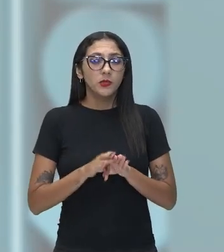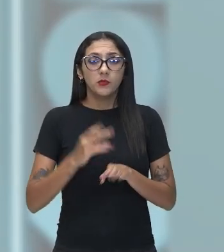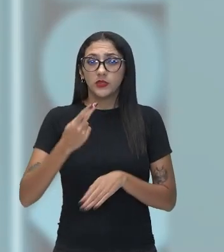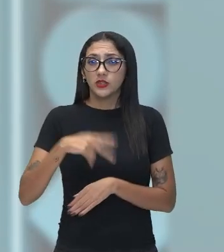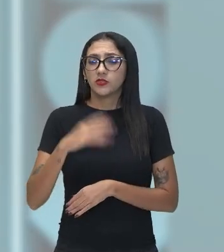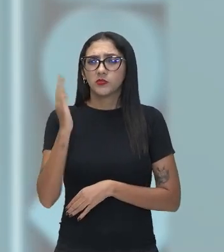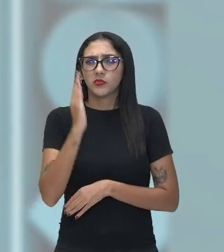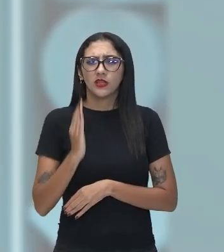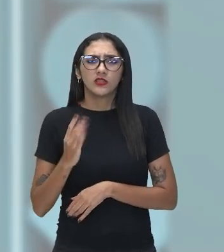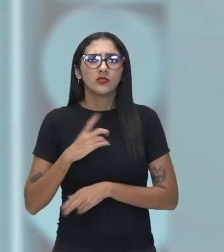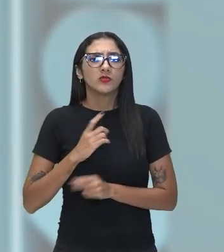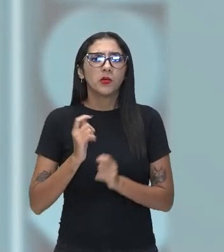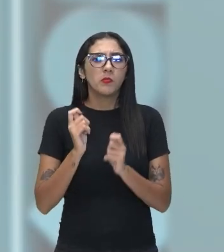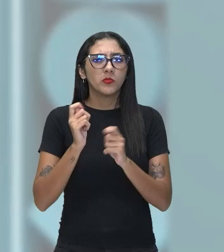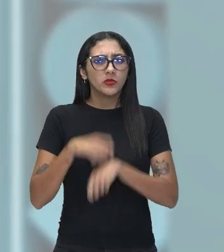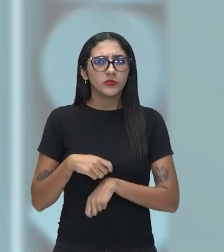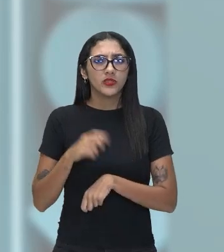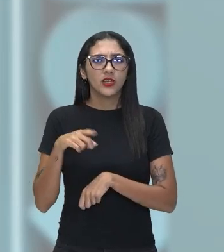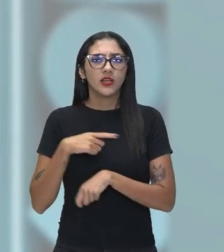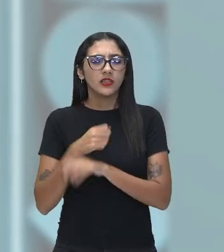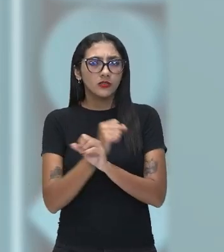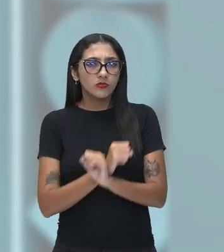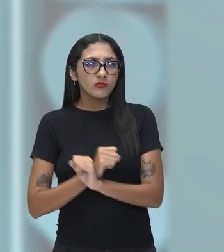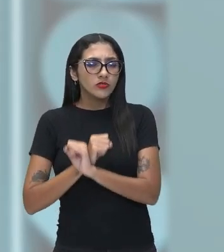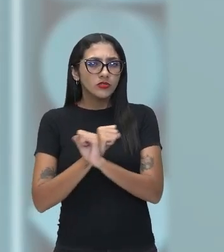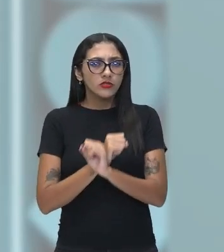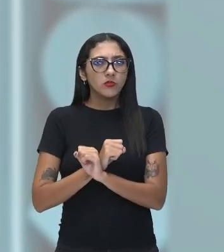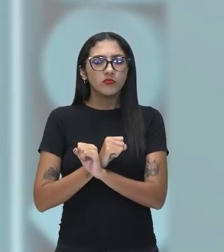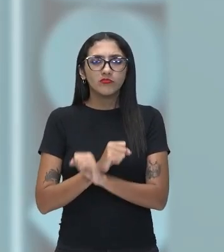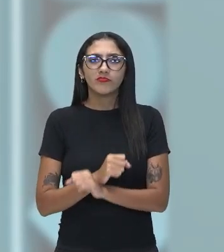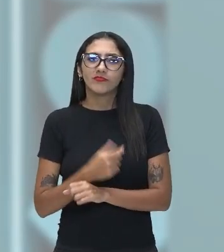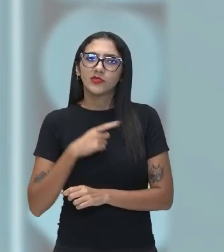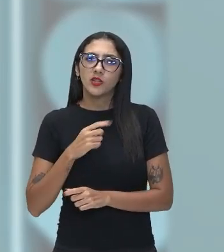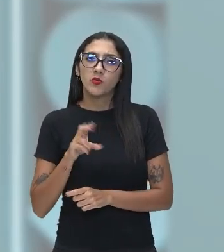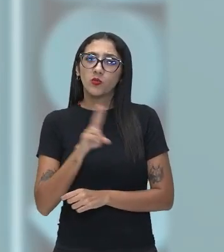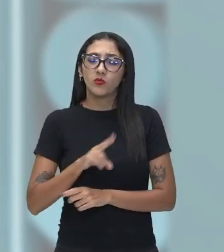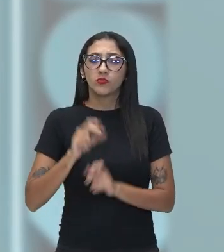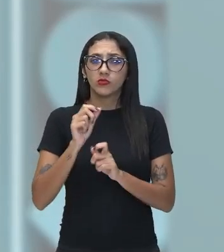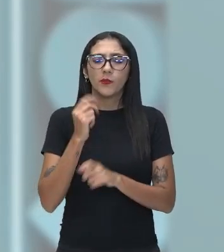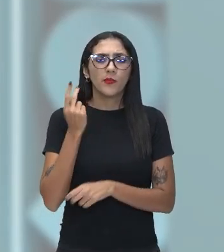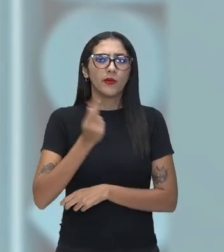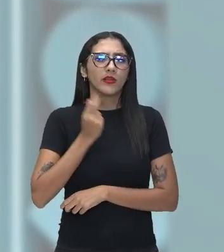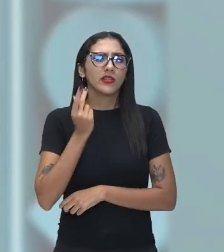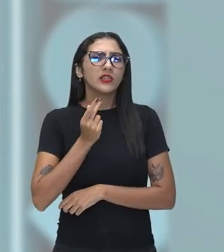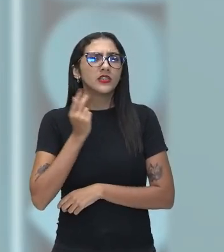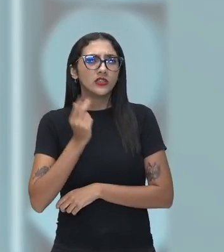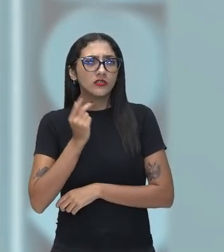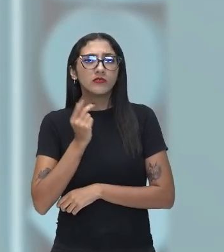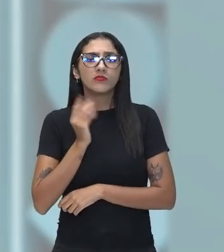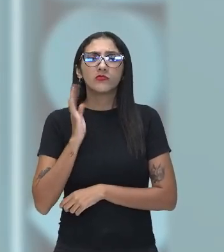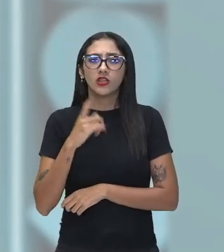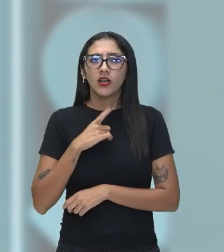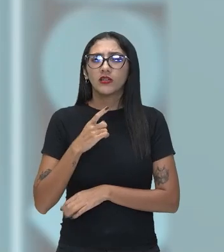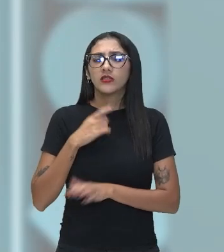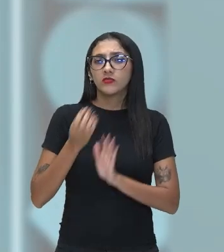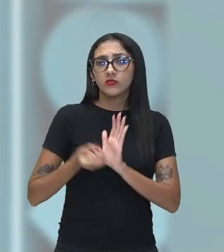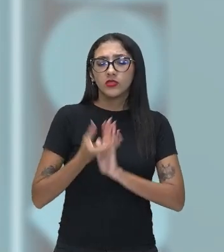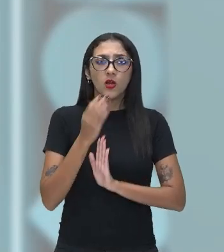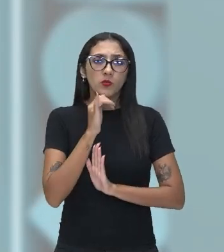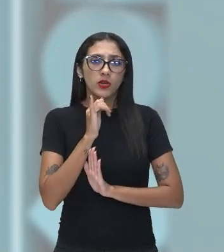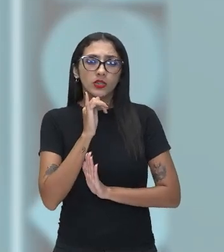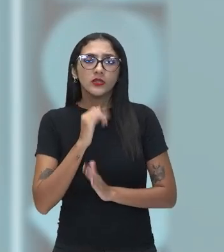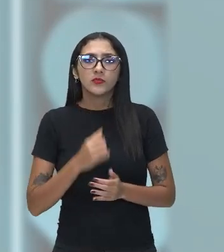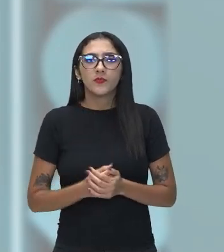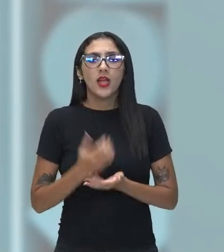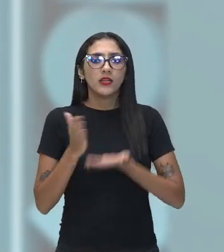possamos realizar essa proteção vem por meio de políticas públicas criadas exatamente como o acesso à